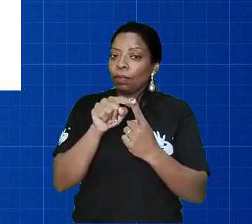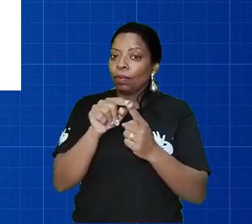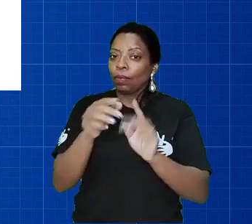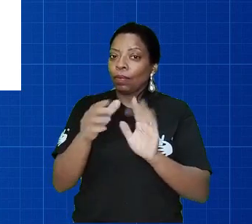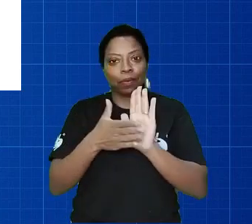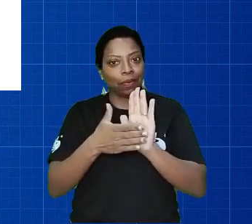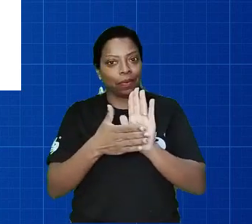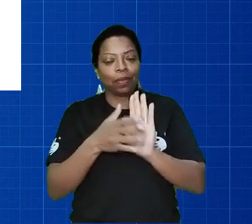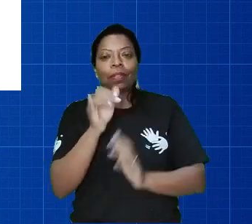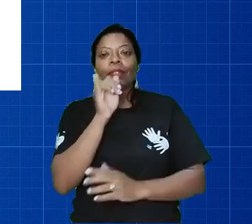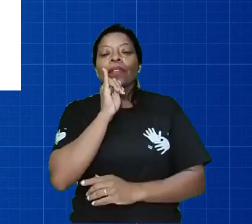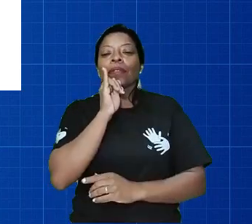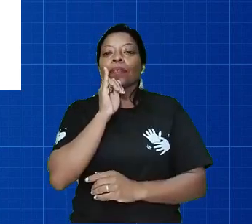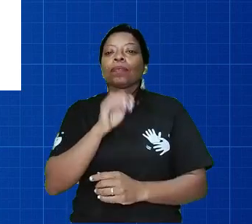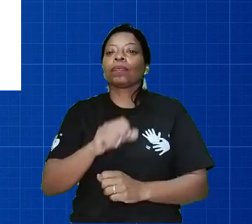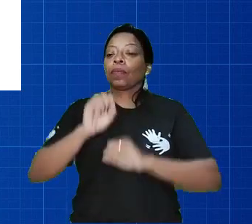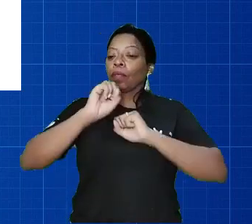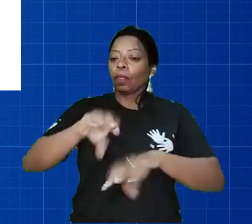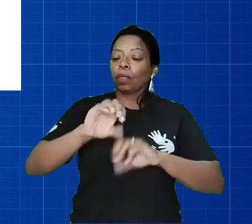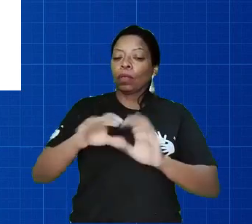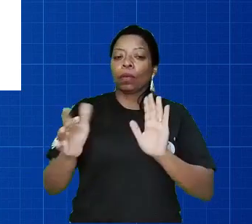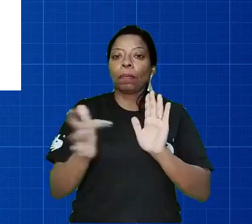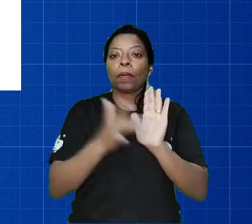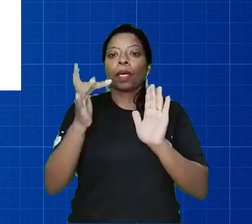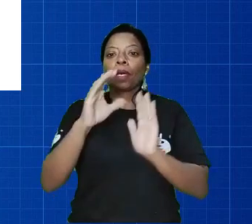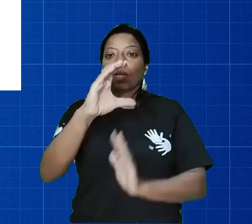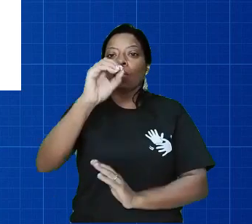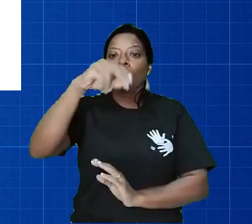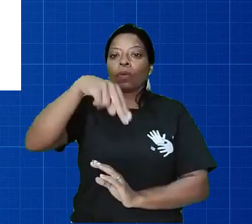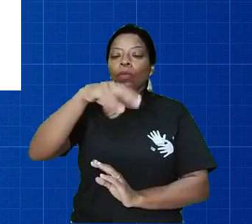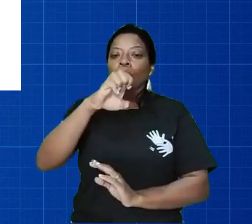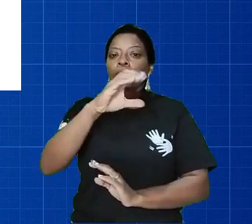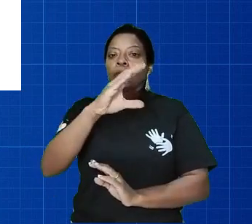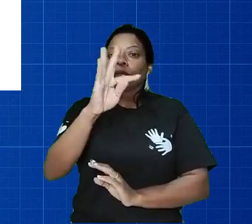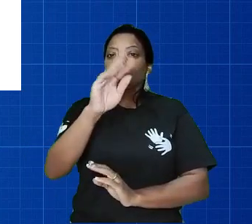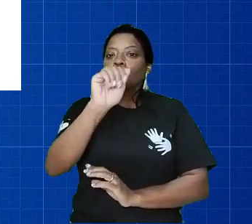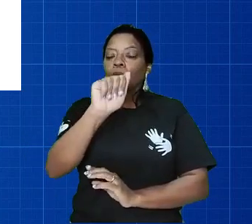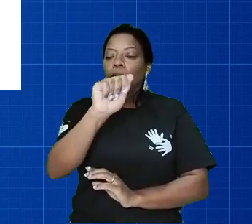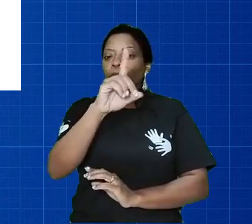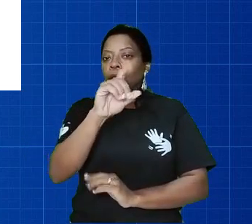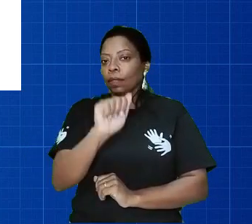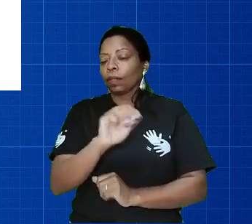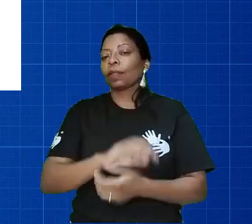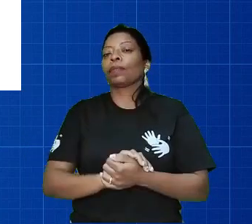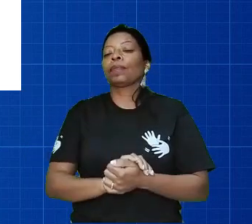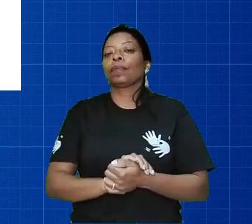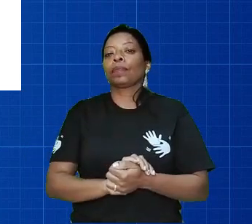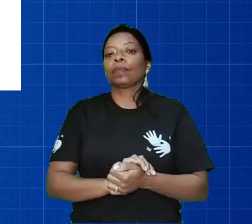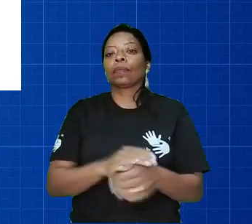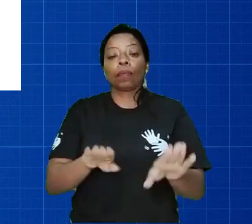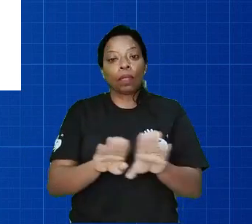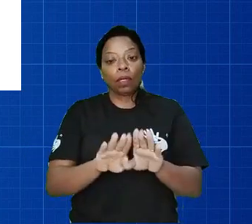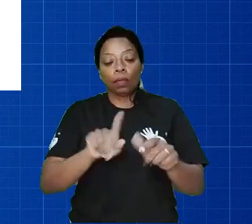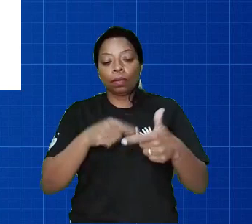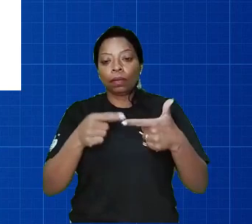exemplo dele é a educação conectada, outro exemplo é o PDDE emergencial, que veio para suplementar